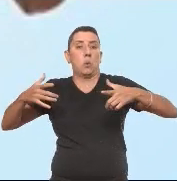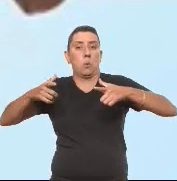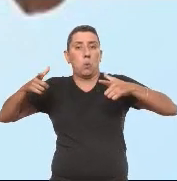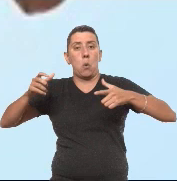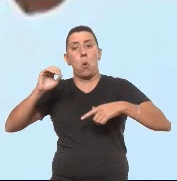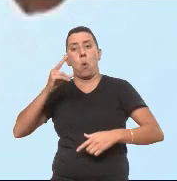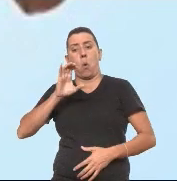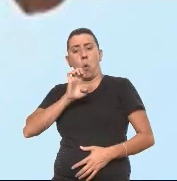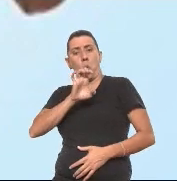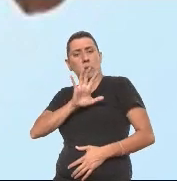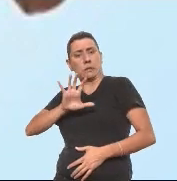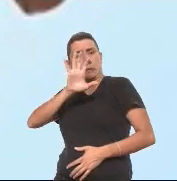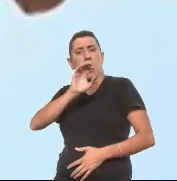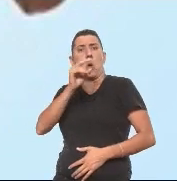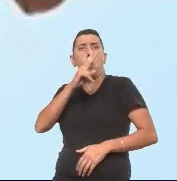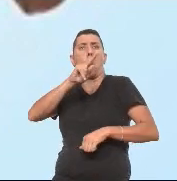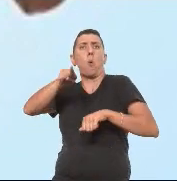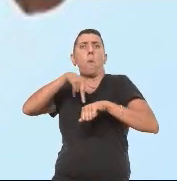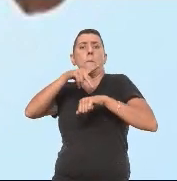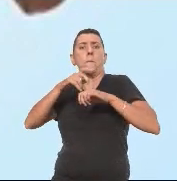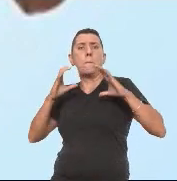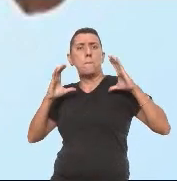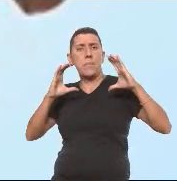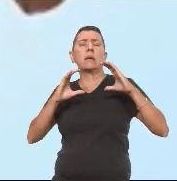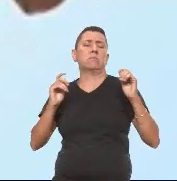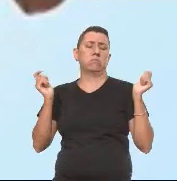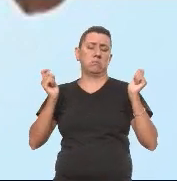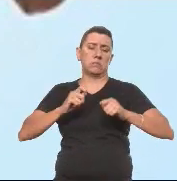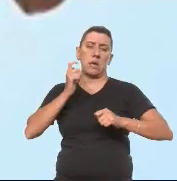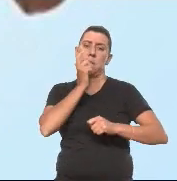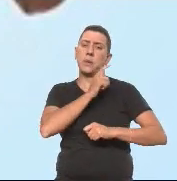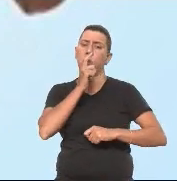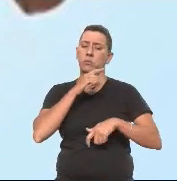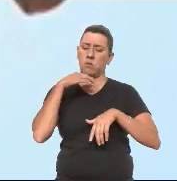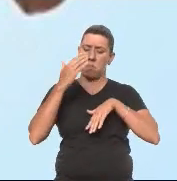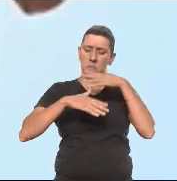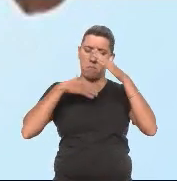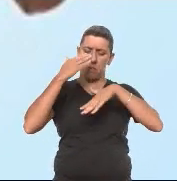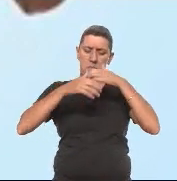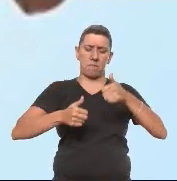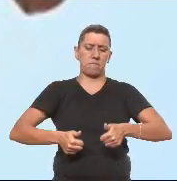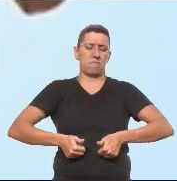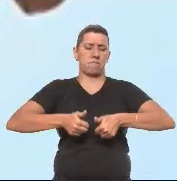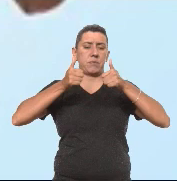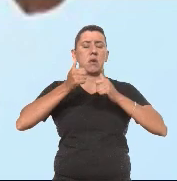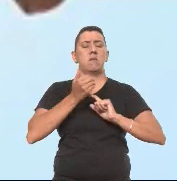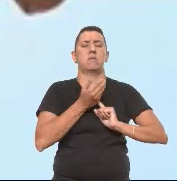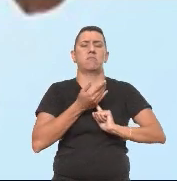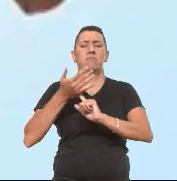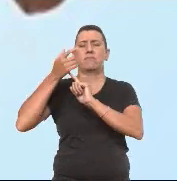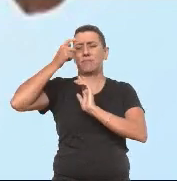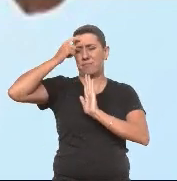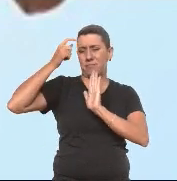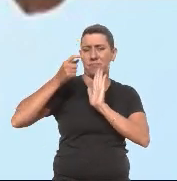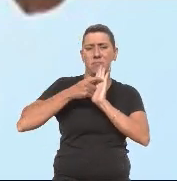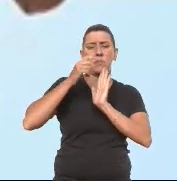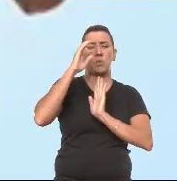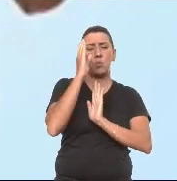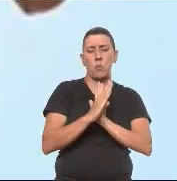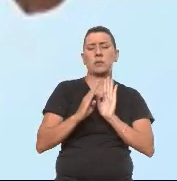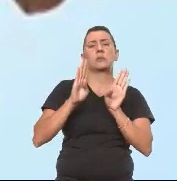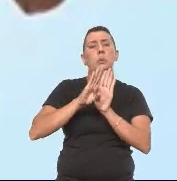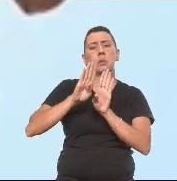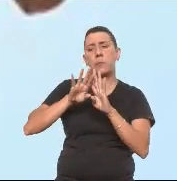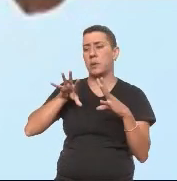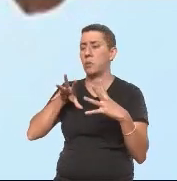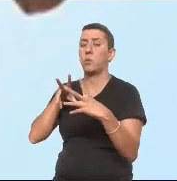ou em órgãos federais cada vez mais a gente tem um caminho sem volta para cidades mais inteligentes no Brasil e no